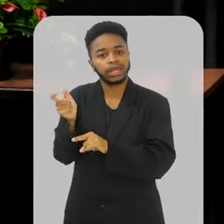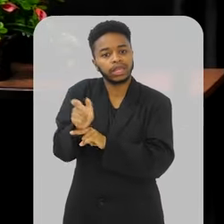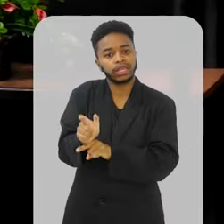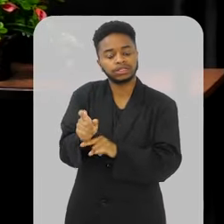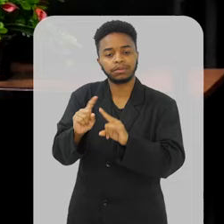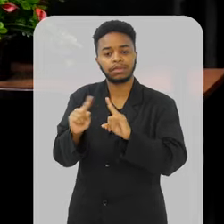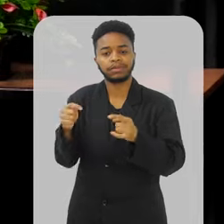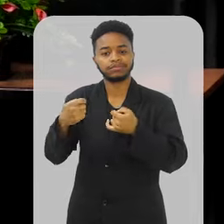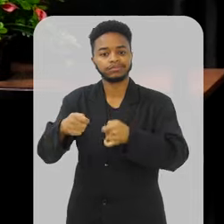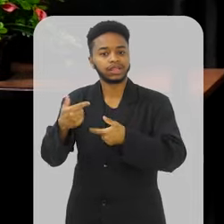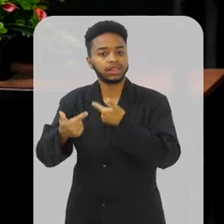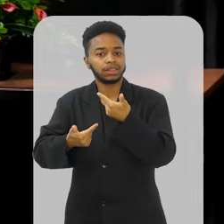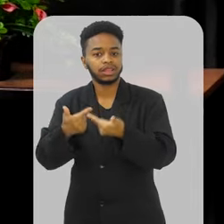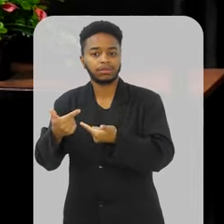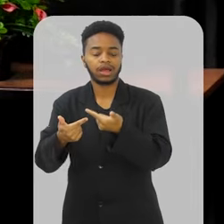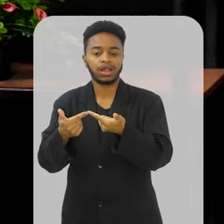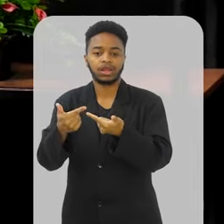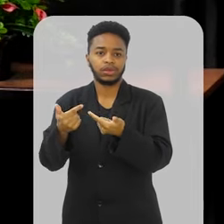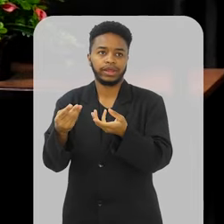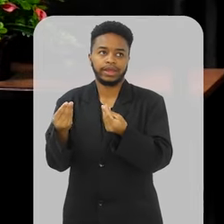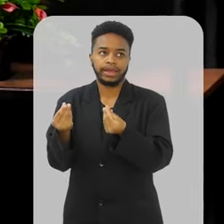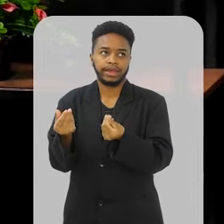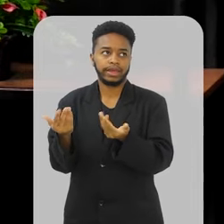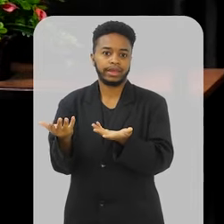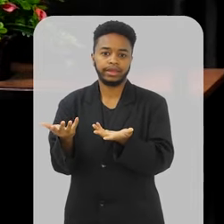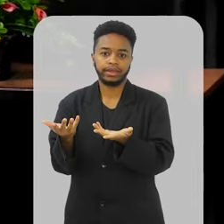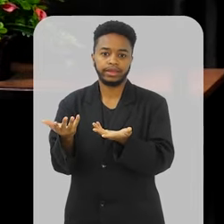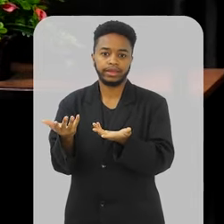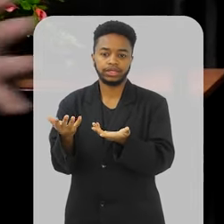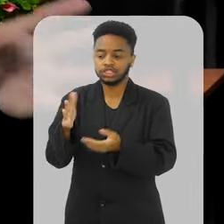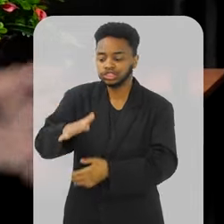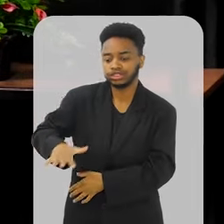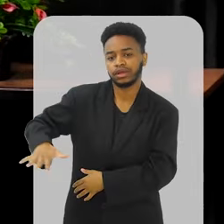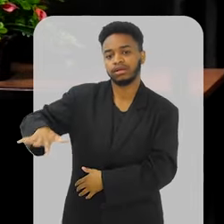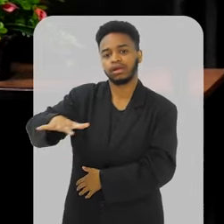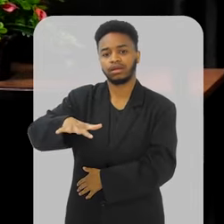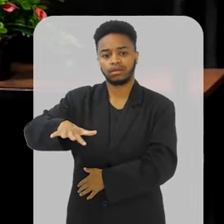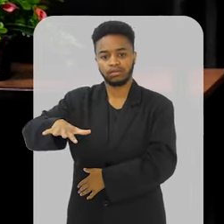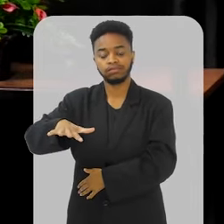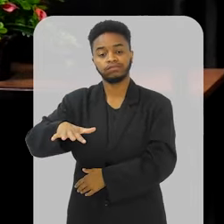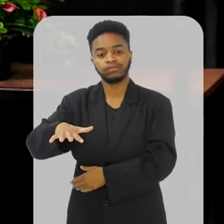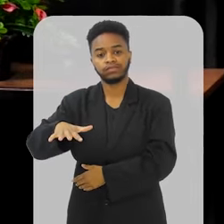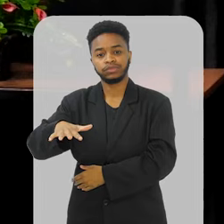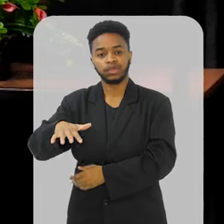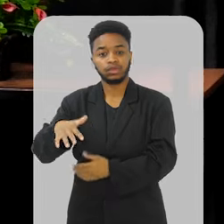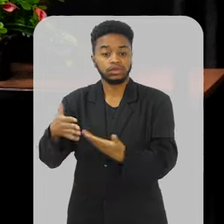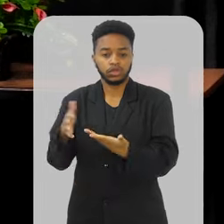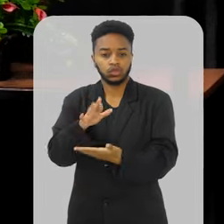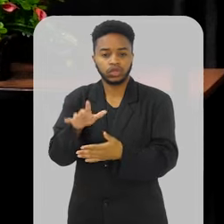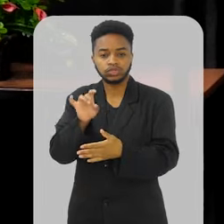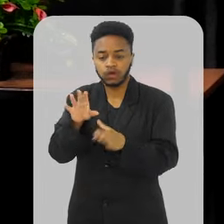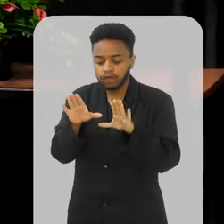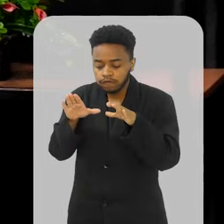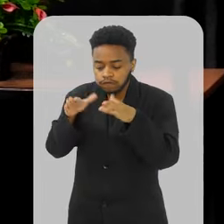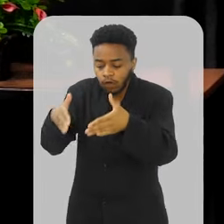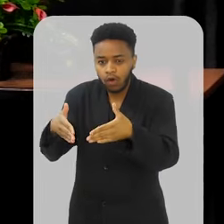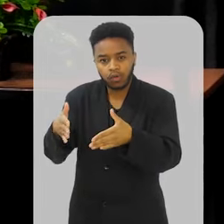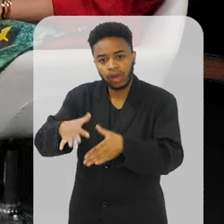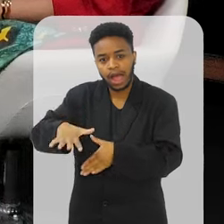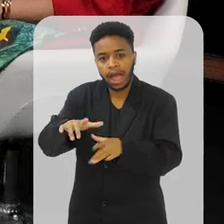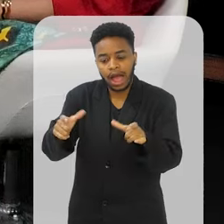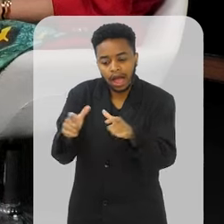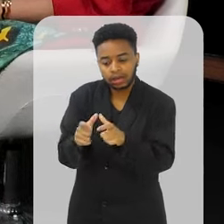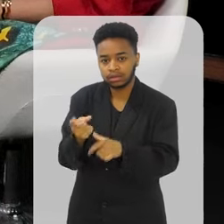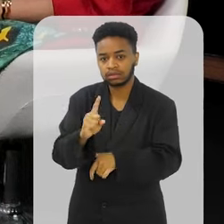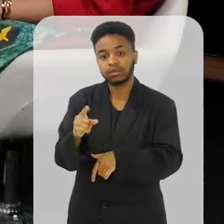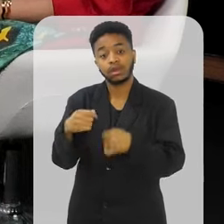A gente precisa de trabalho pastoral que é mais e que abrange bem mais do que a região Paroquial Então você tem que coordenar tem que estar